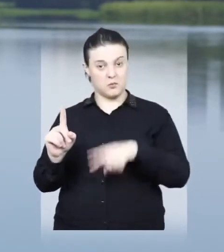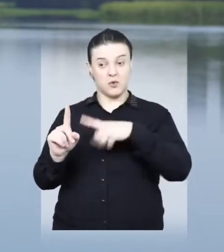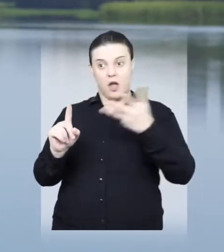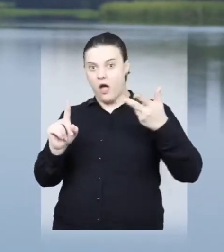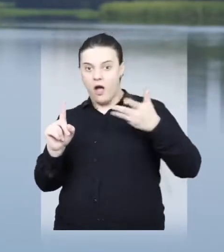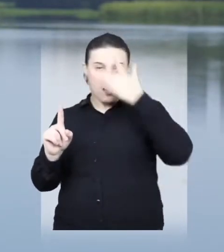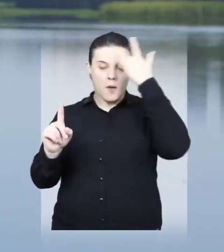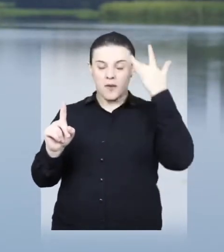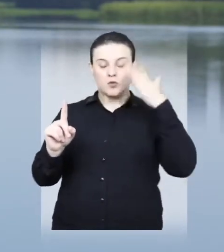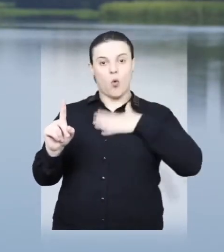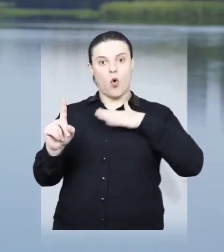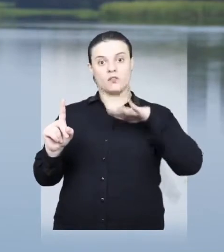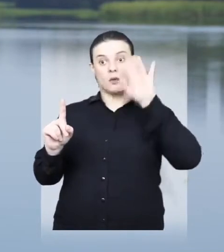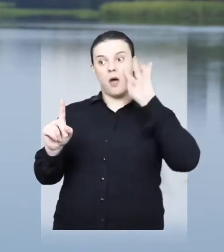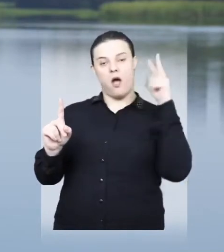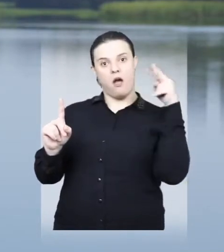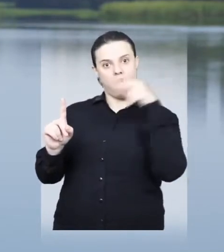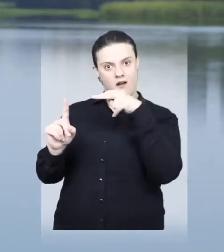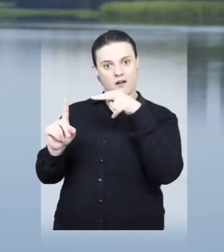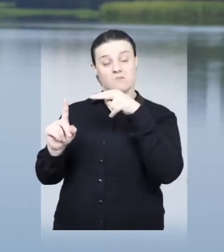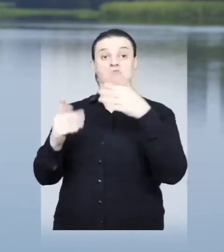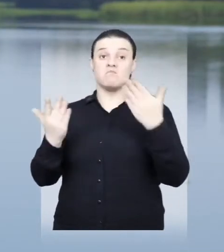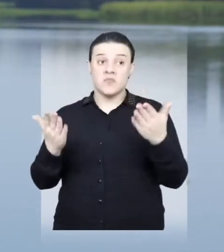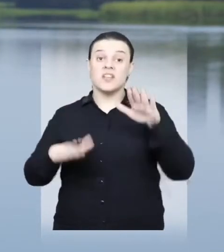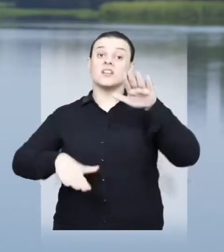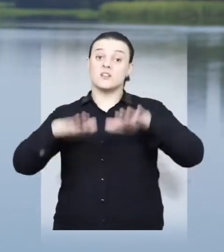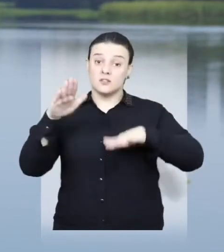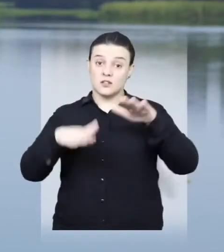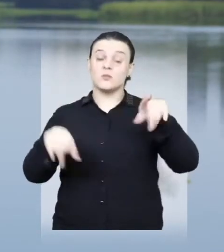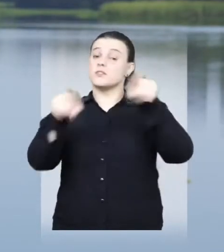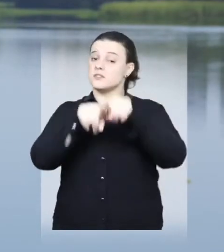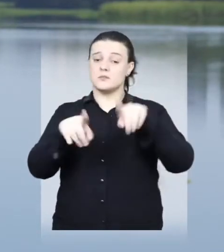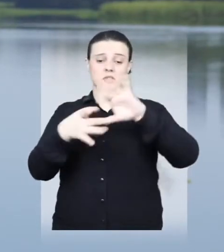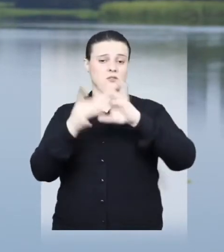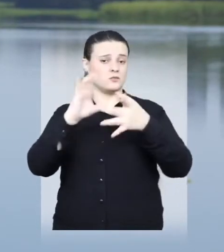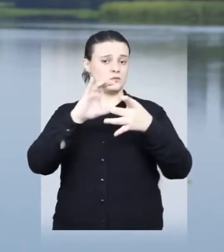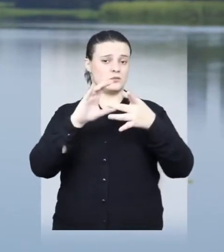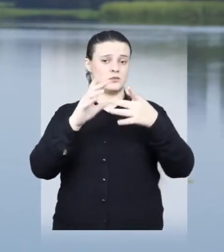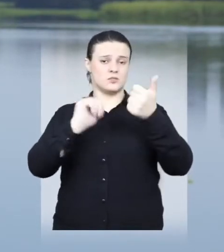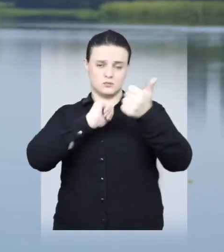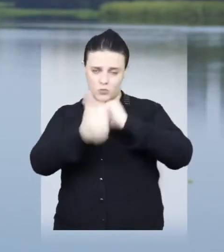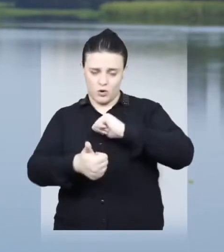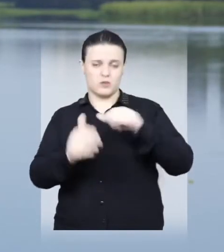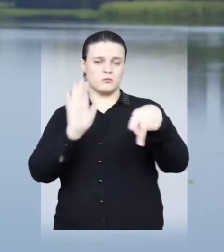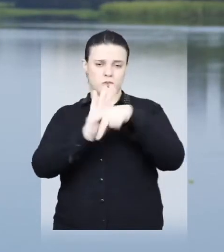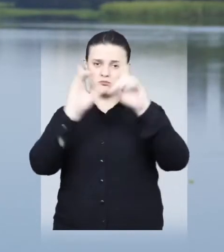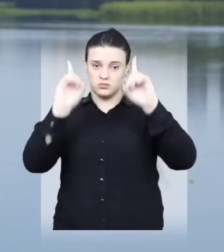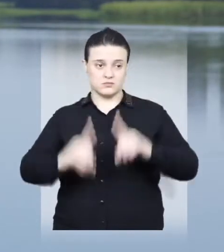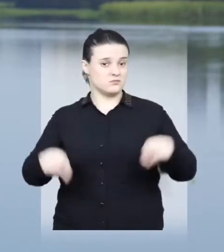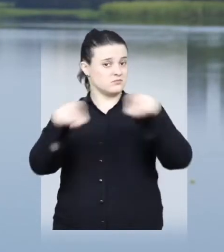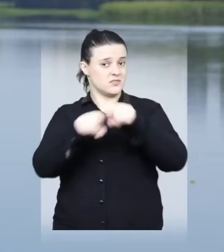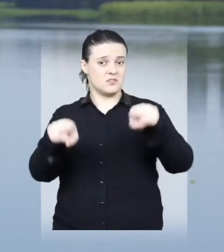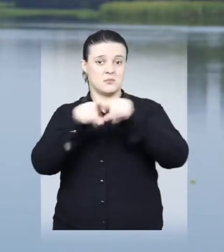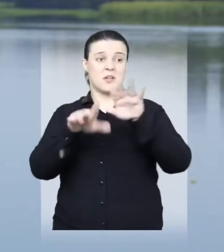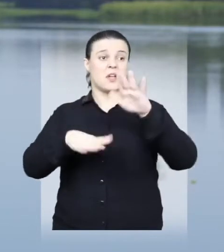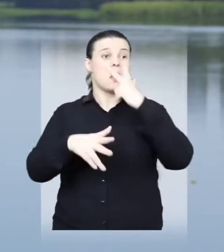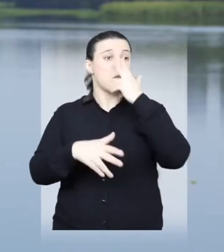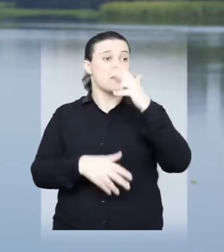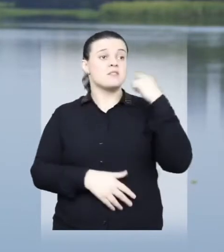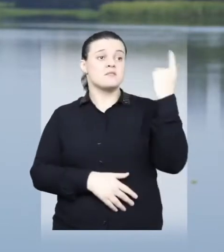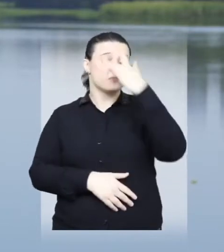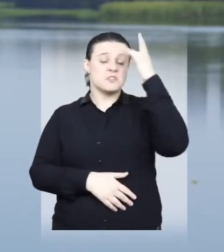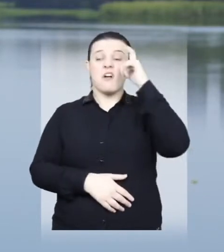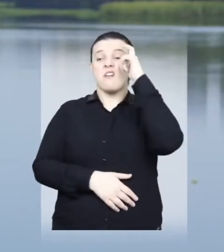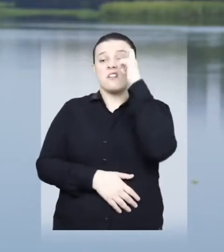mais dinâmico. Então, talvez o paradesporto tenha muito disso também, né? De não ser